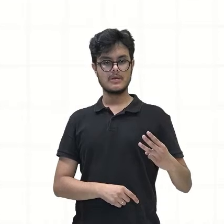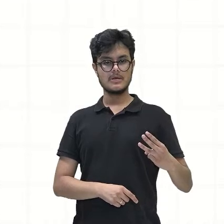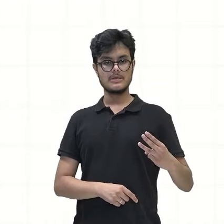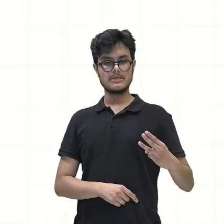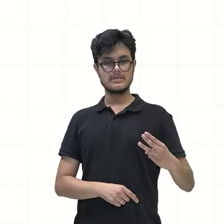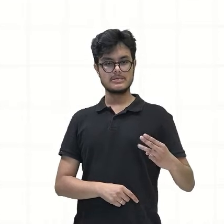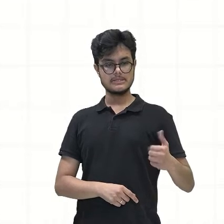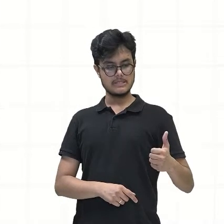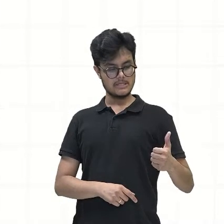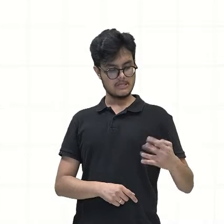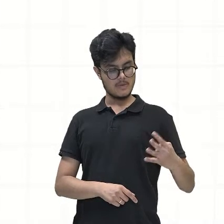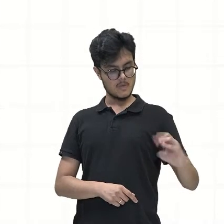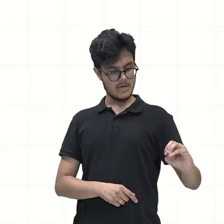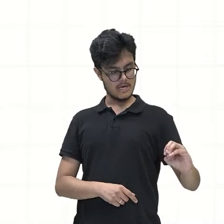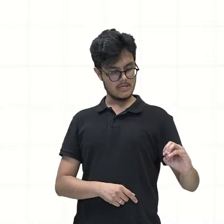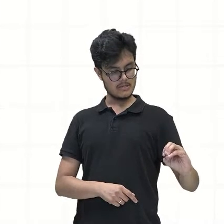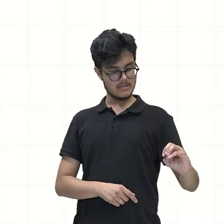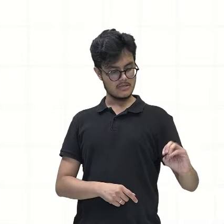3,140% a